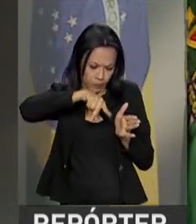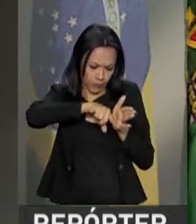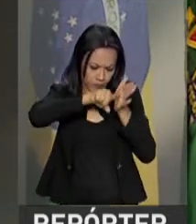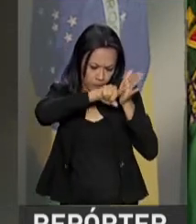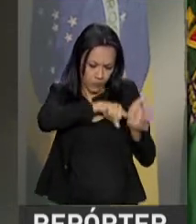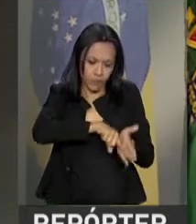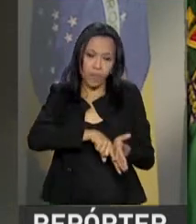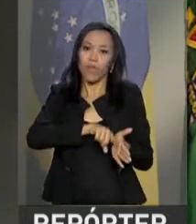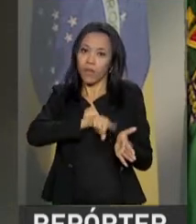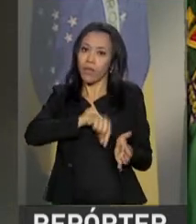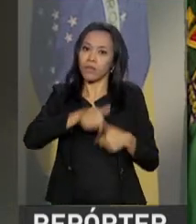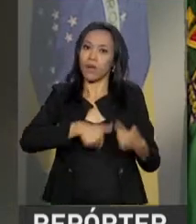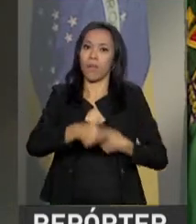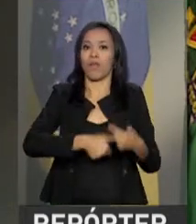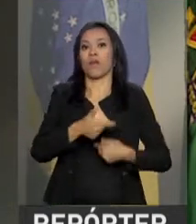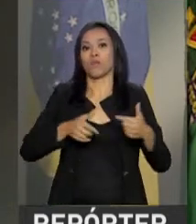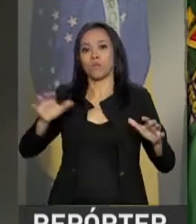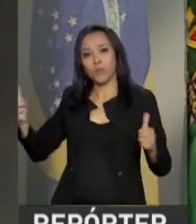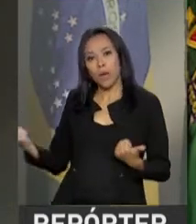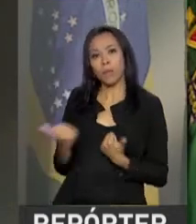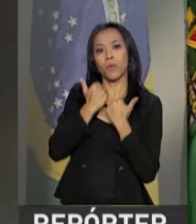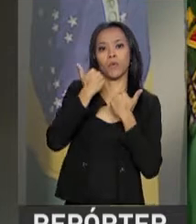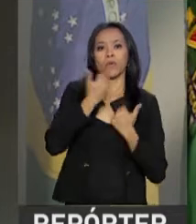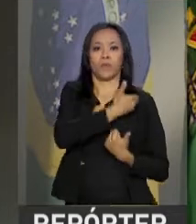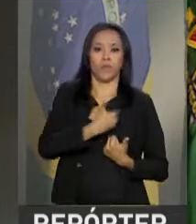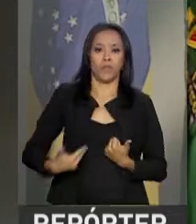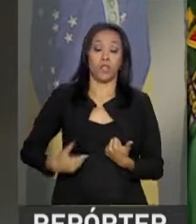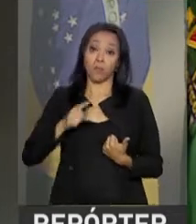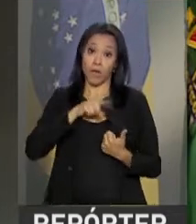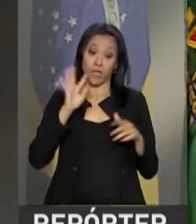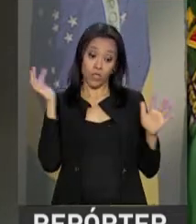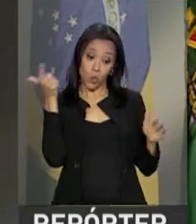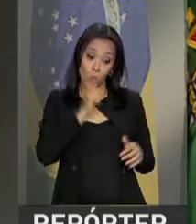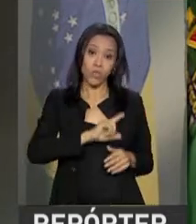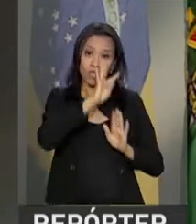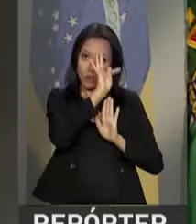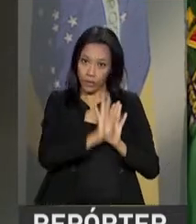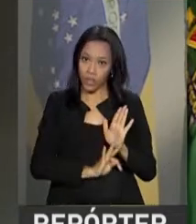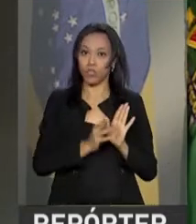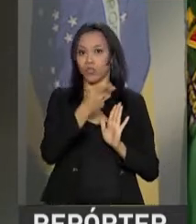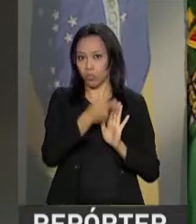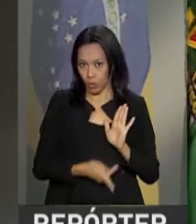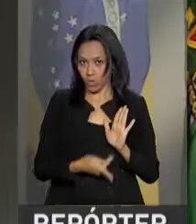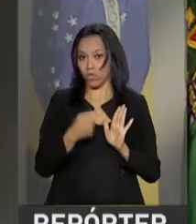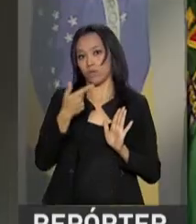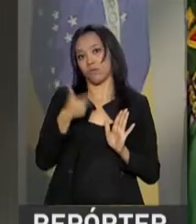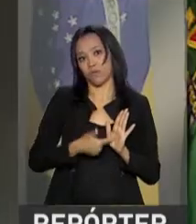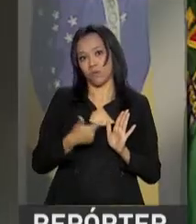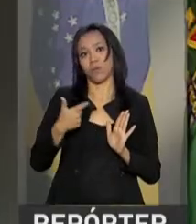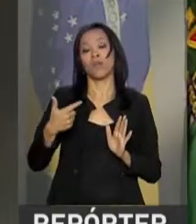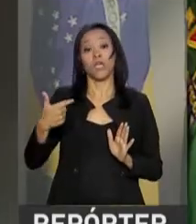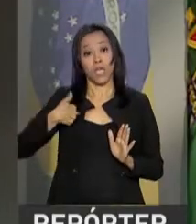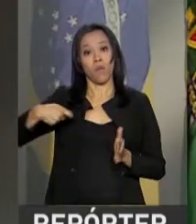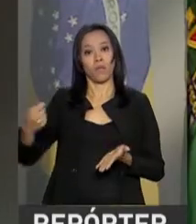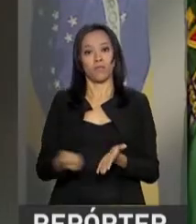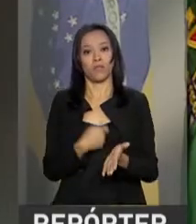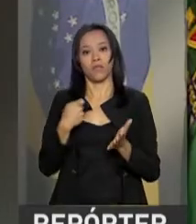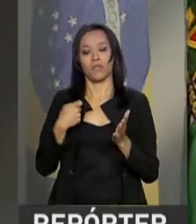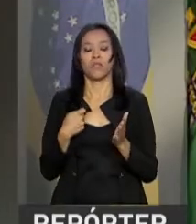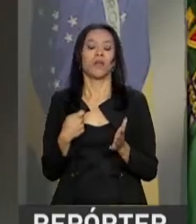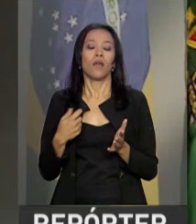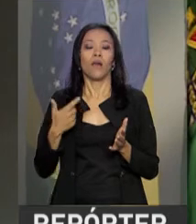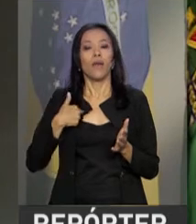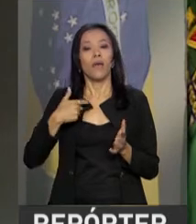é que trabalharam juntamente com o governo para que ao formatar semus esse projeto que eu assinei é mais